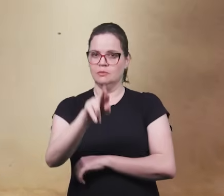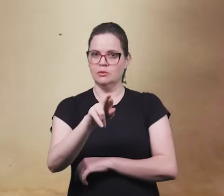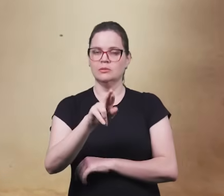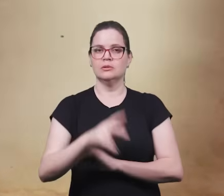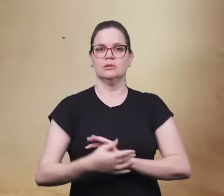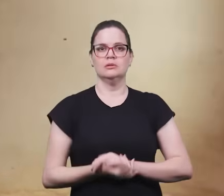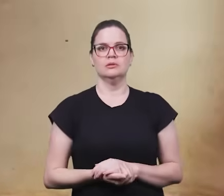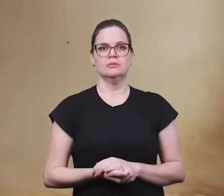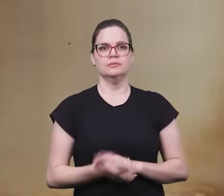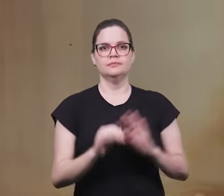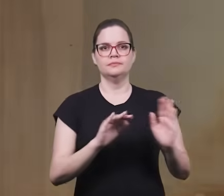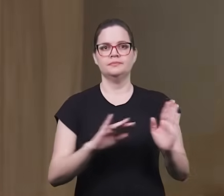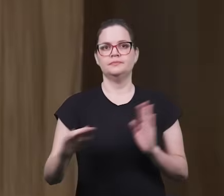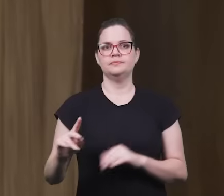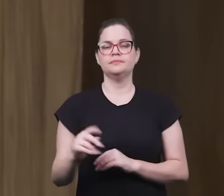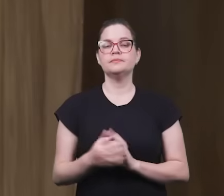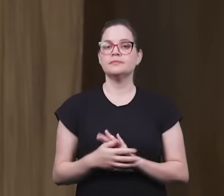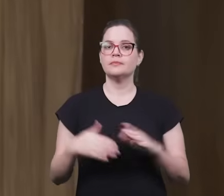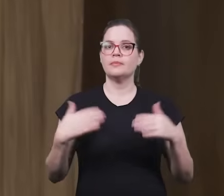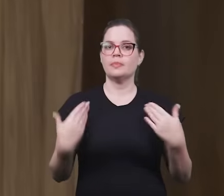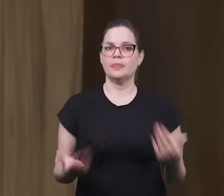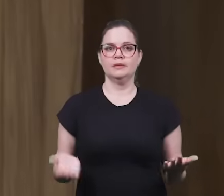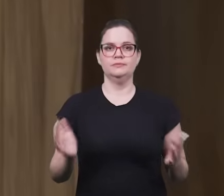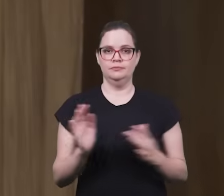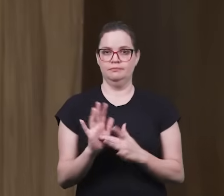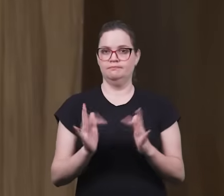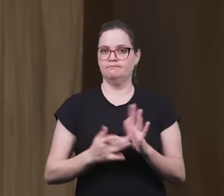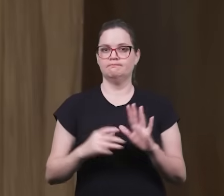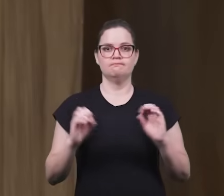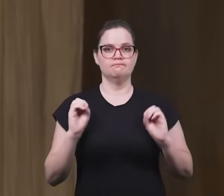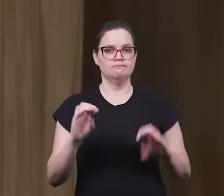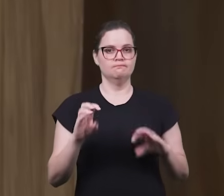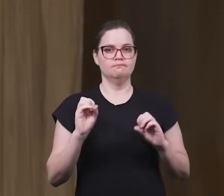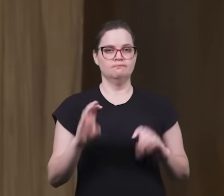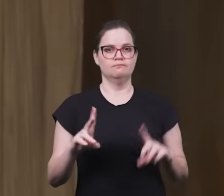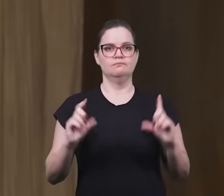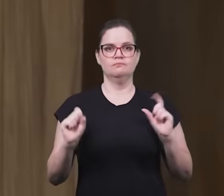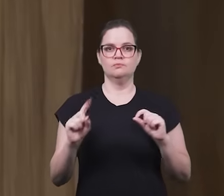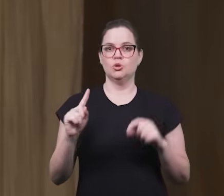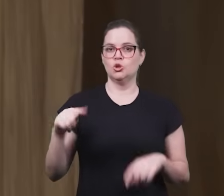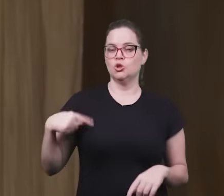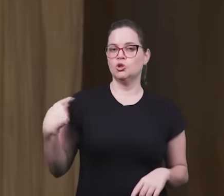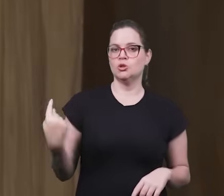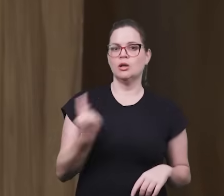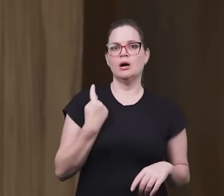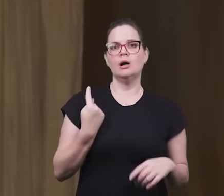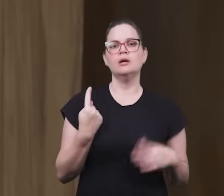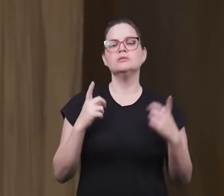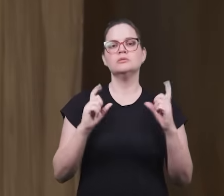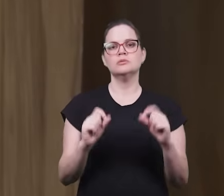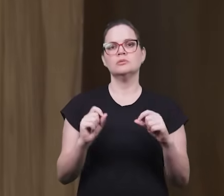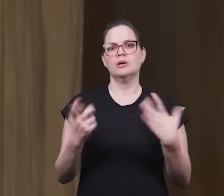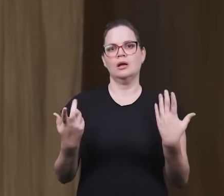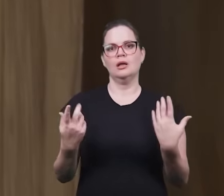recompensará. Então, Jesus nos ensina a buscar um lugar de